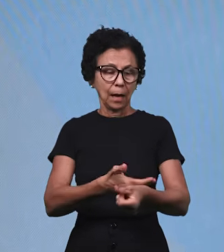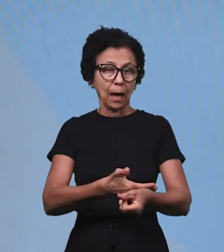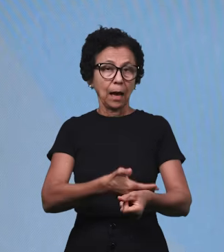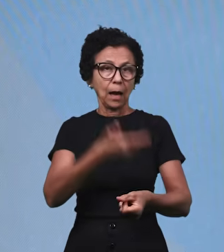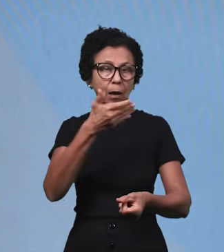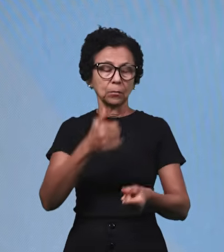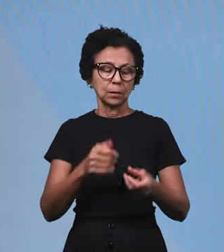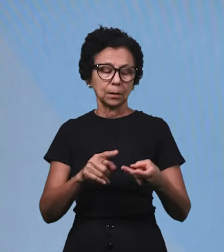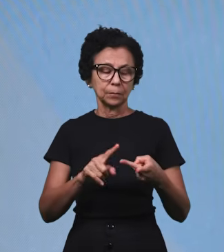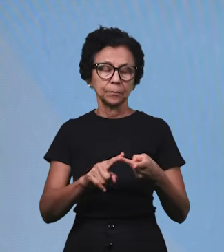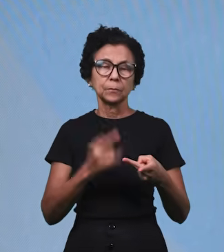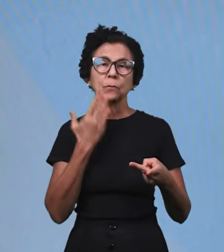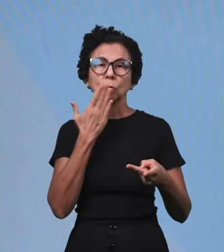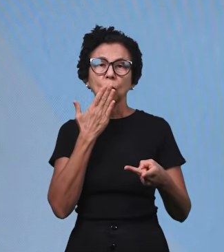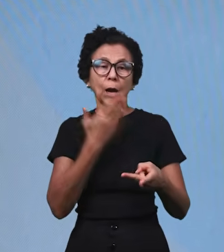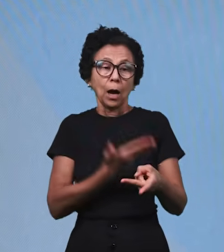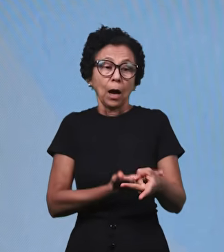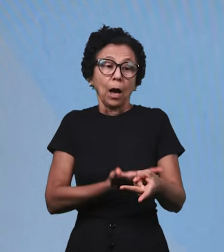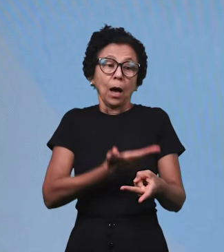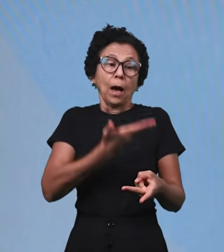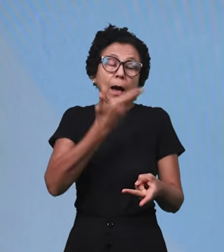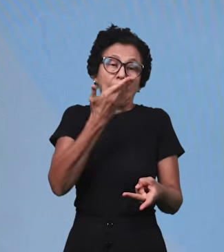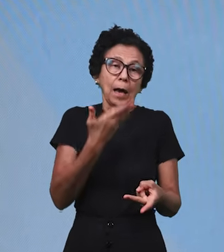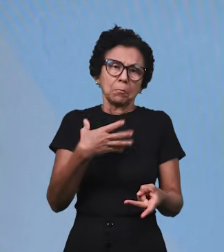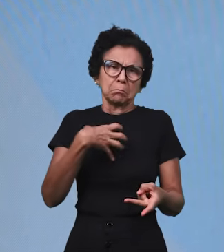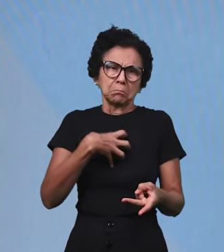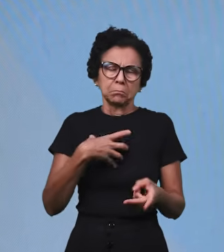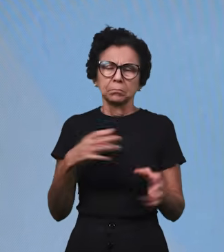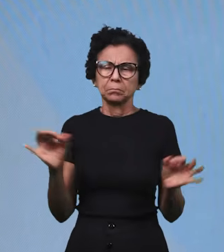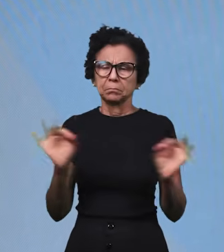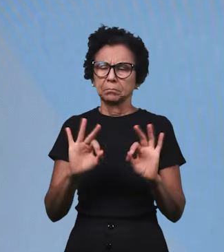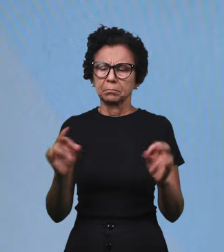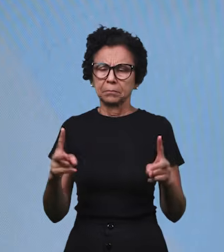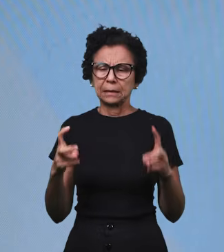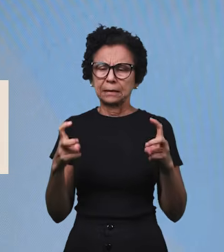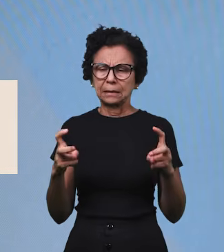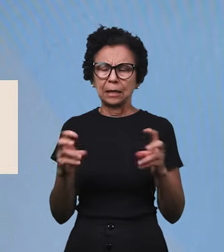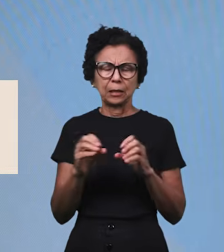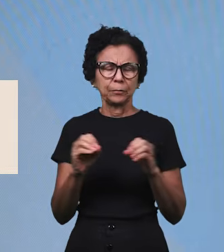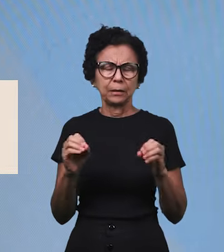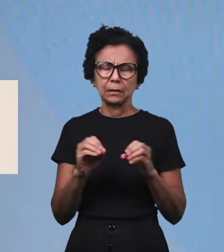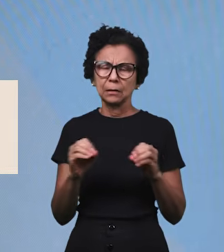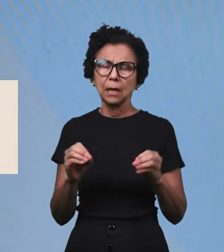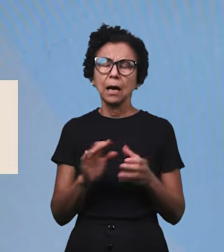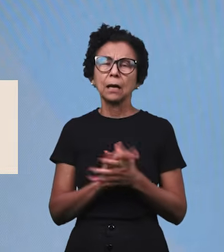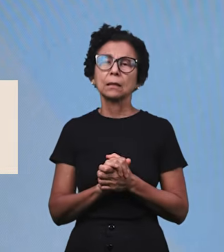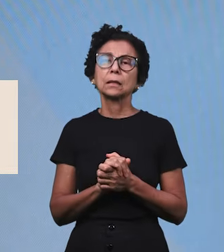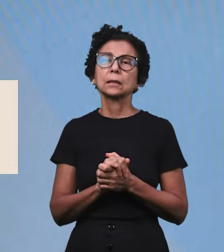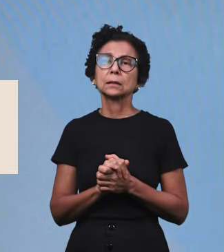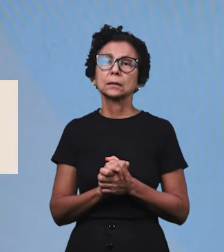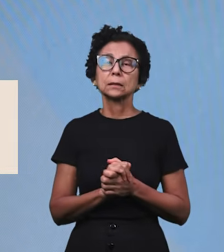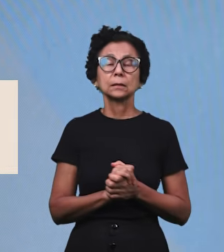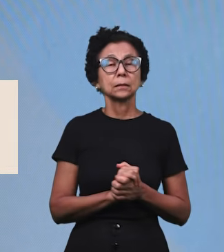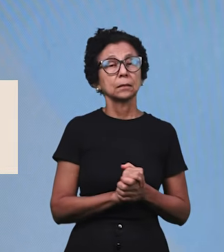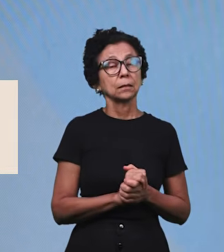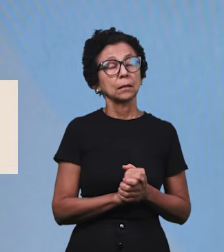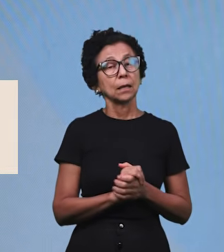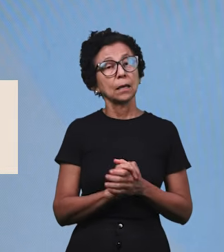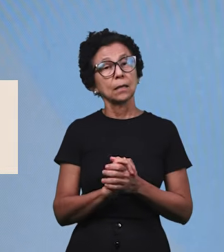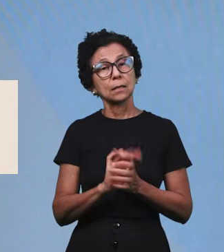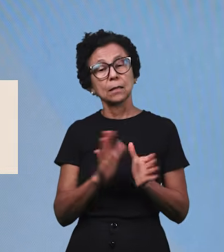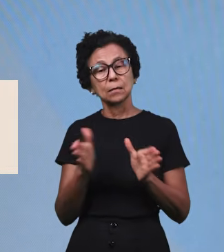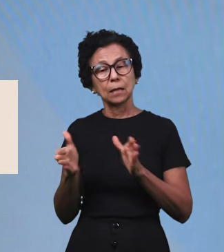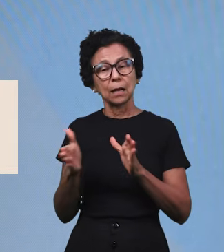né? Perfeito. Até elas evoluírem para o grau 4 e 5, que são os graus mais graves de doença renal, e